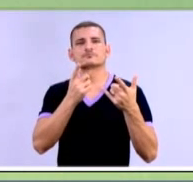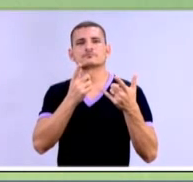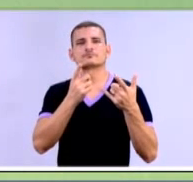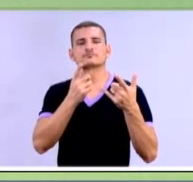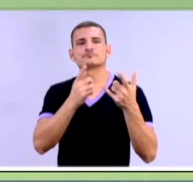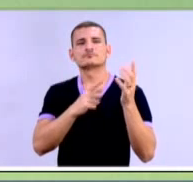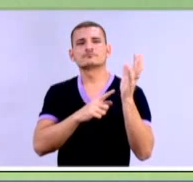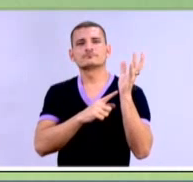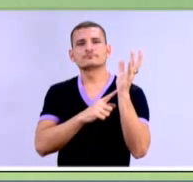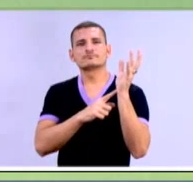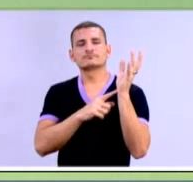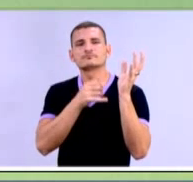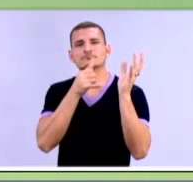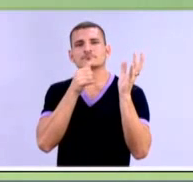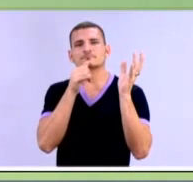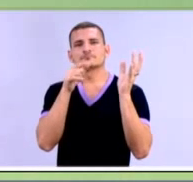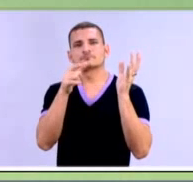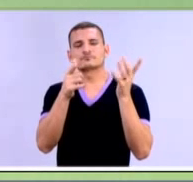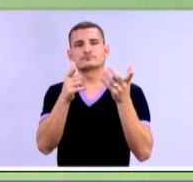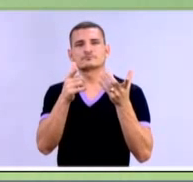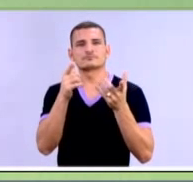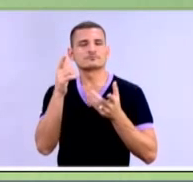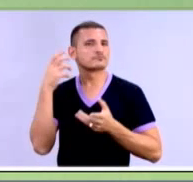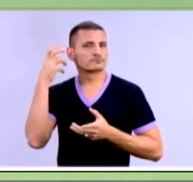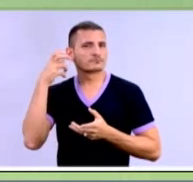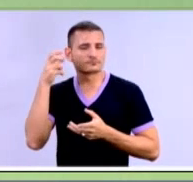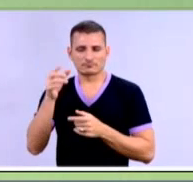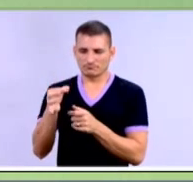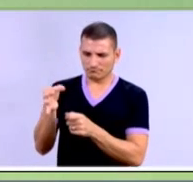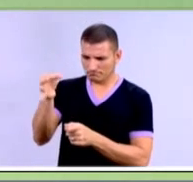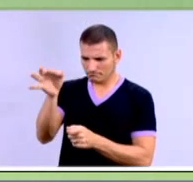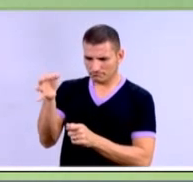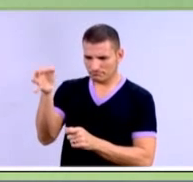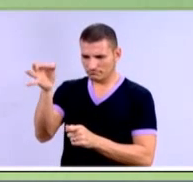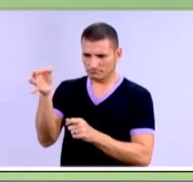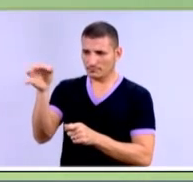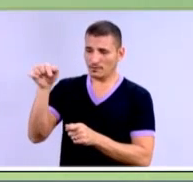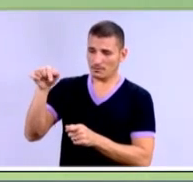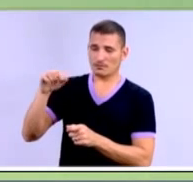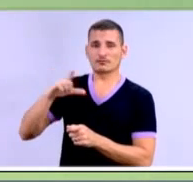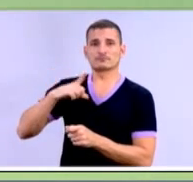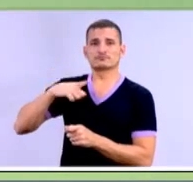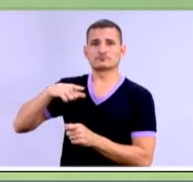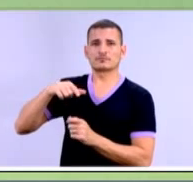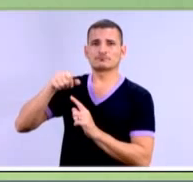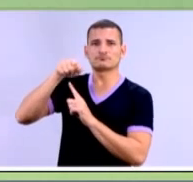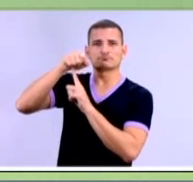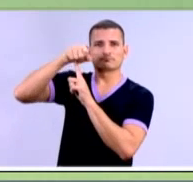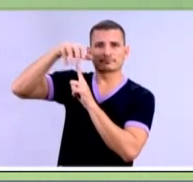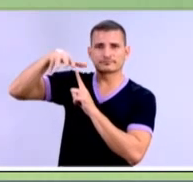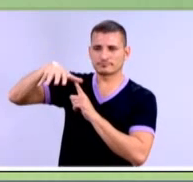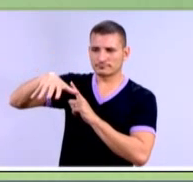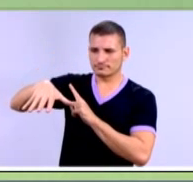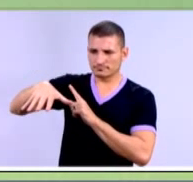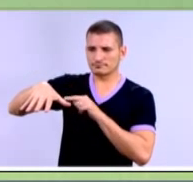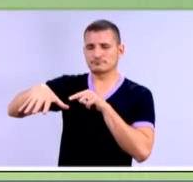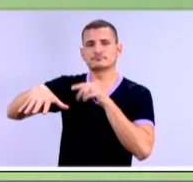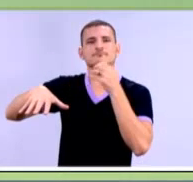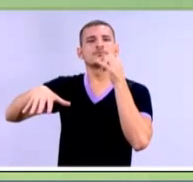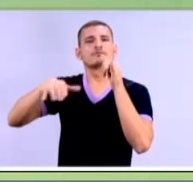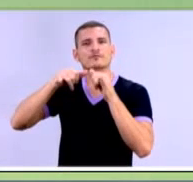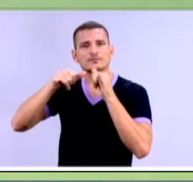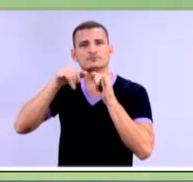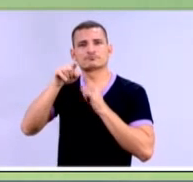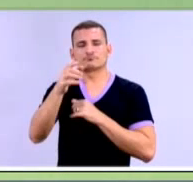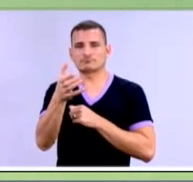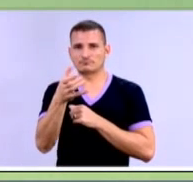você sintoniza a antena de um rádio ou da TV, ali está chegando onda eletromagnética com a informação que você